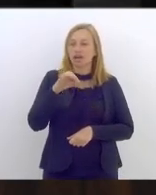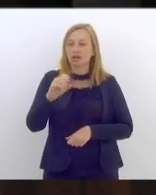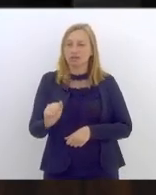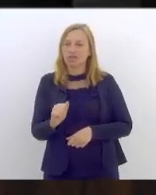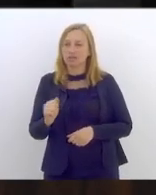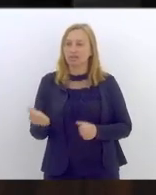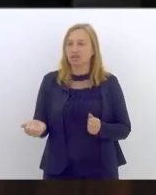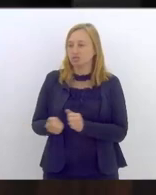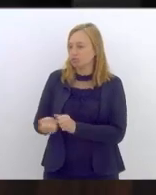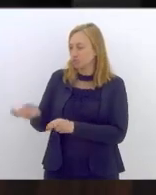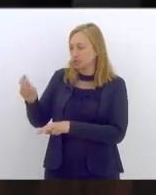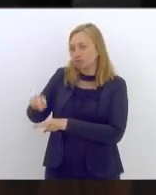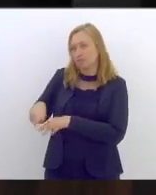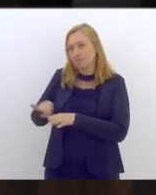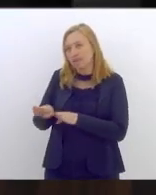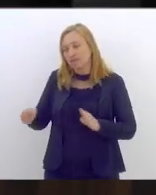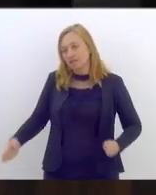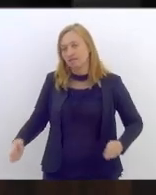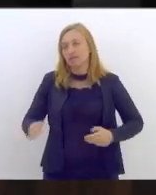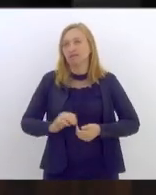que está na mesa